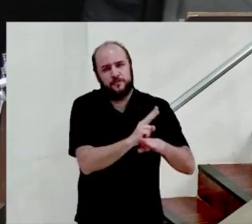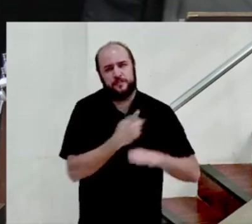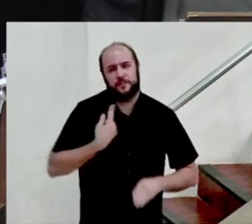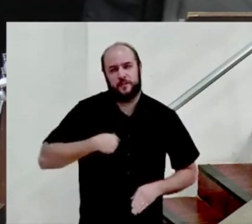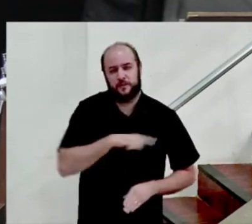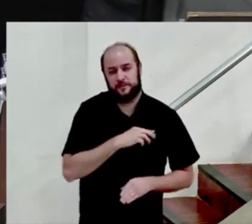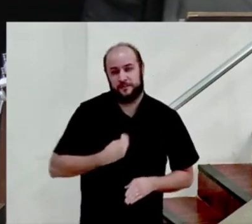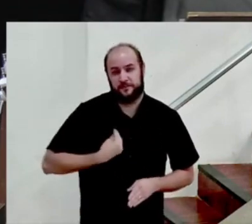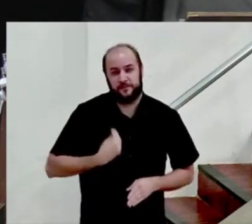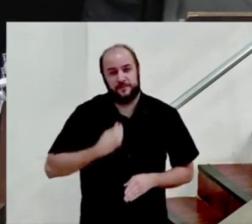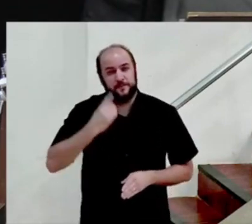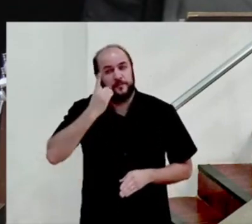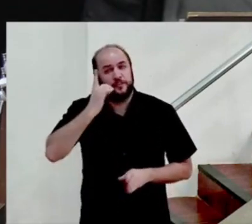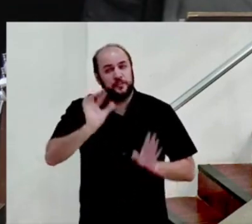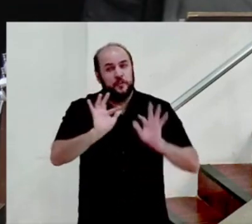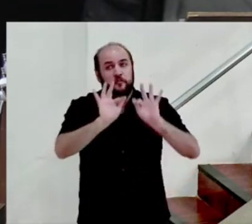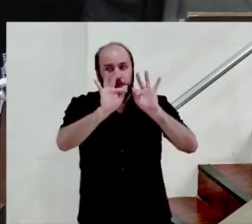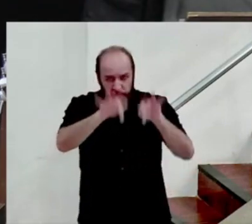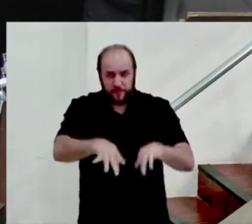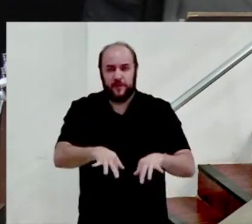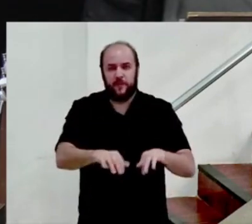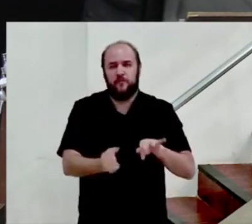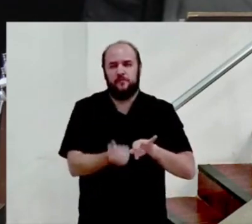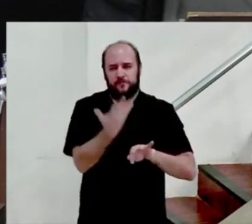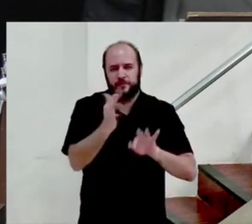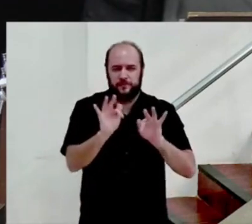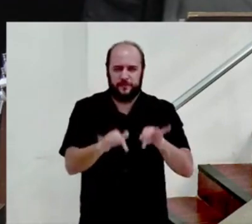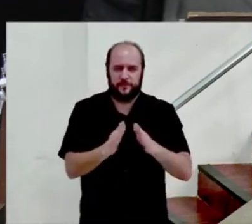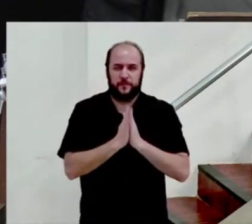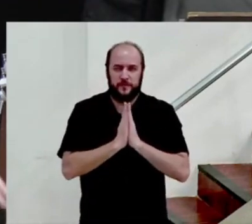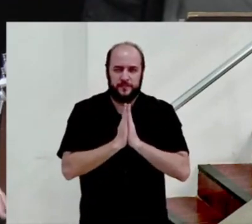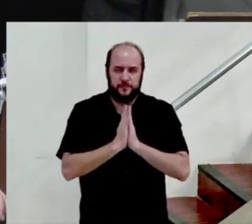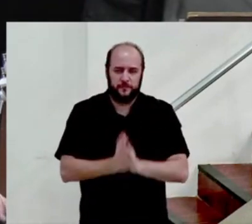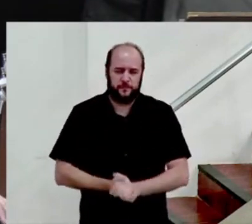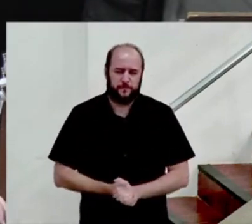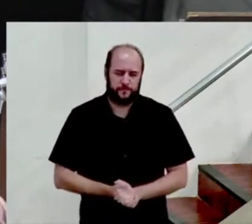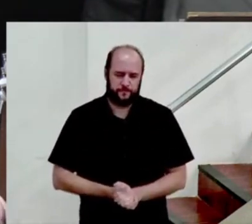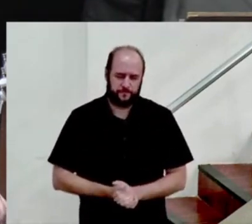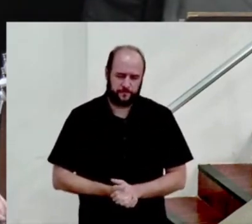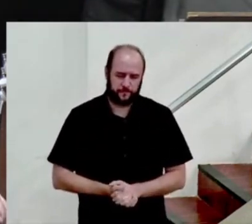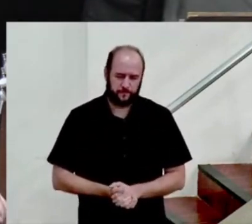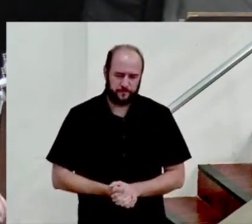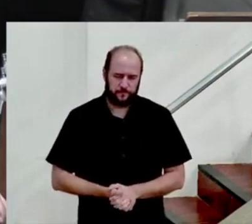E um dia consumará a obra que iniciou em nós. Vamos orar?